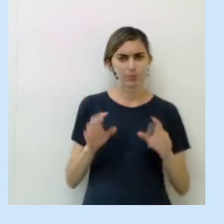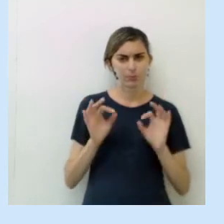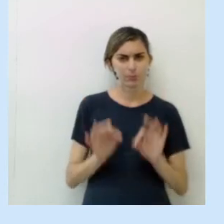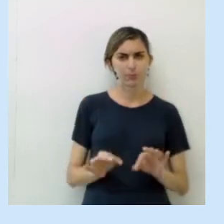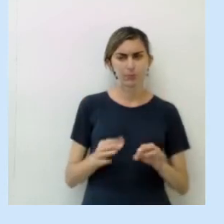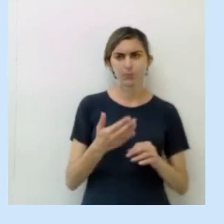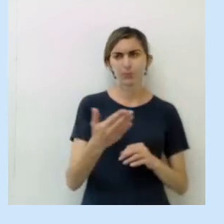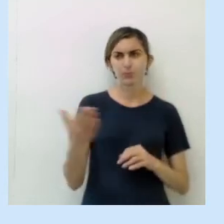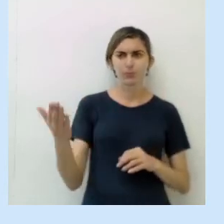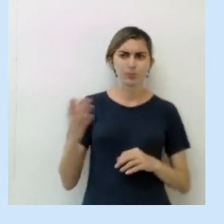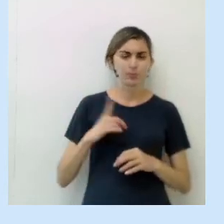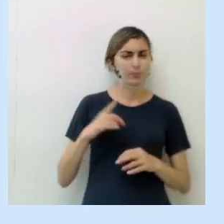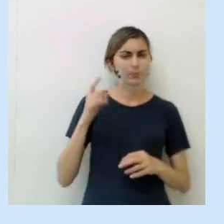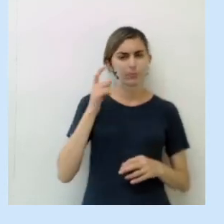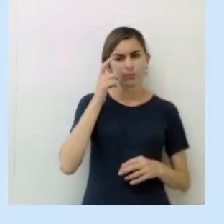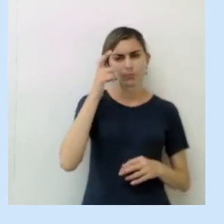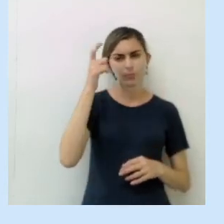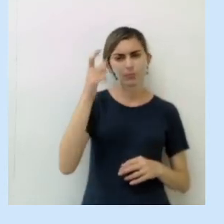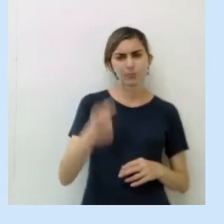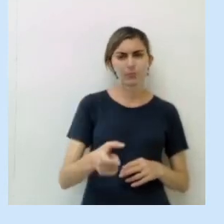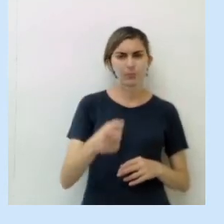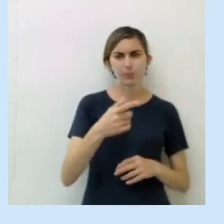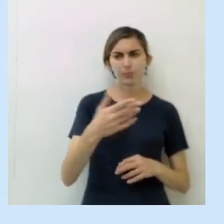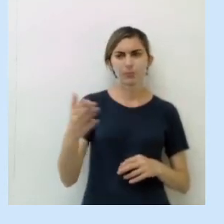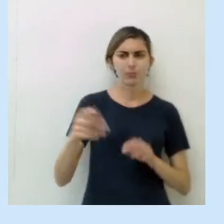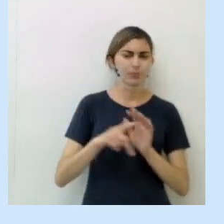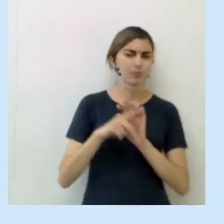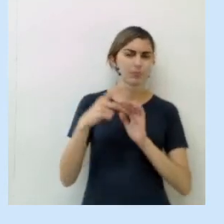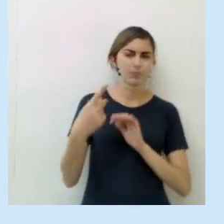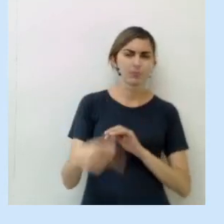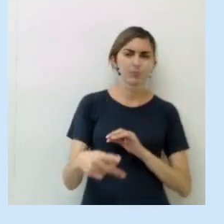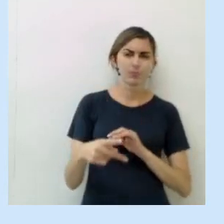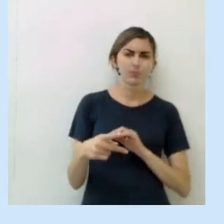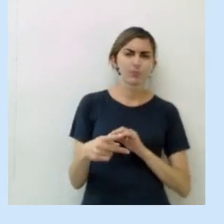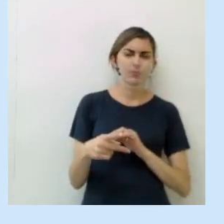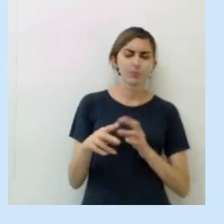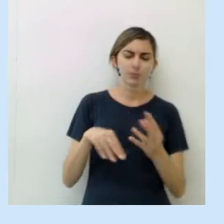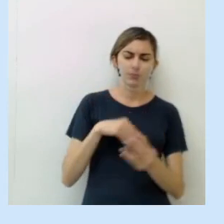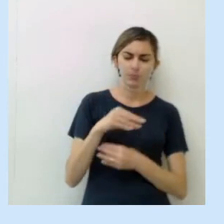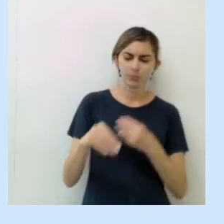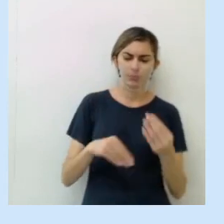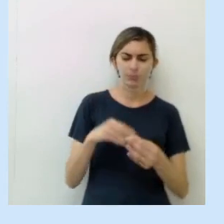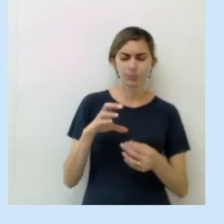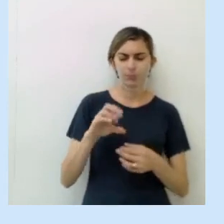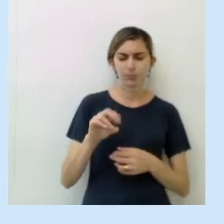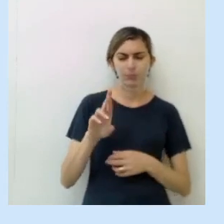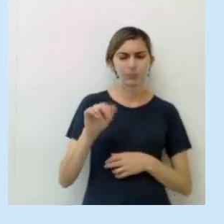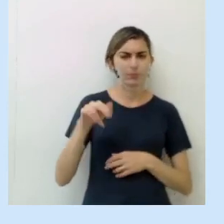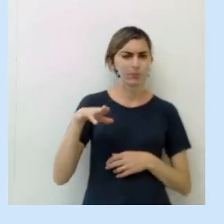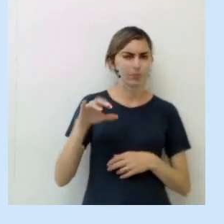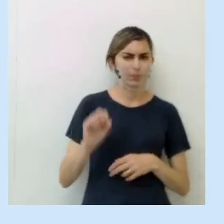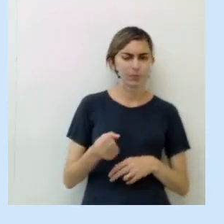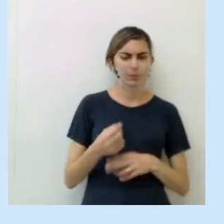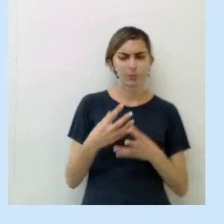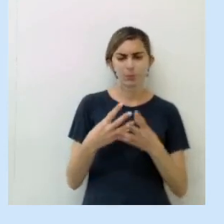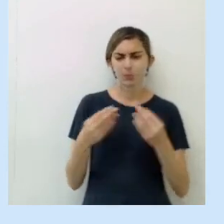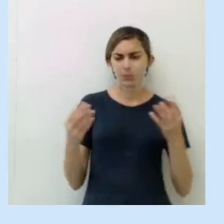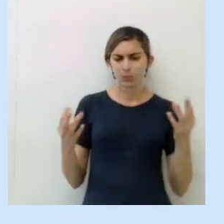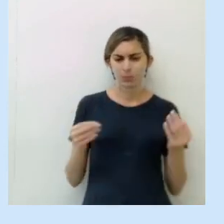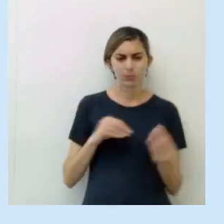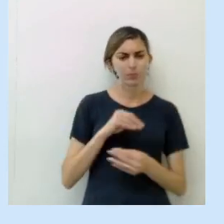pessoal? Isso vai ser muito interessante na parte lá de reações orgânicas, porque muitas dessas